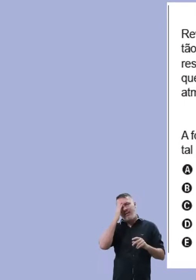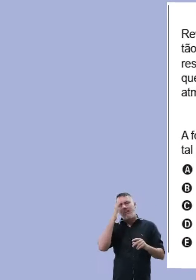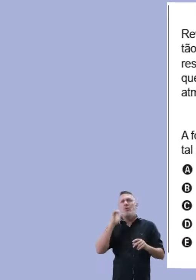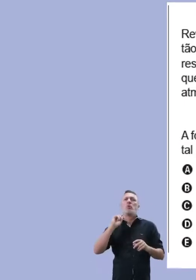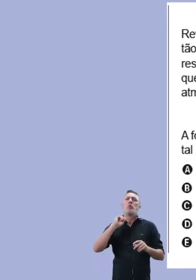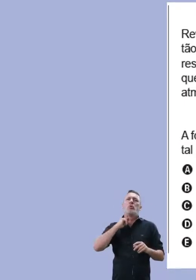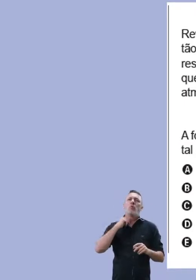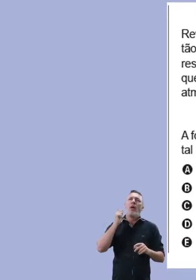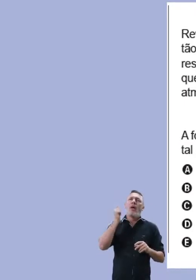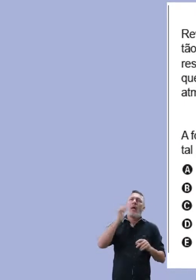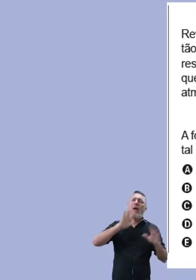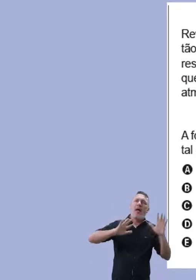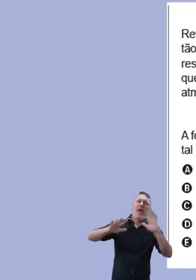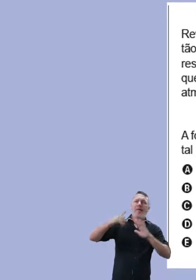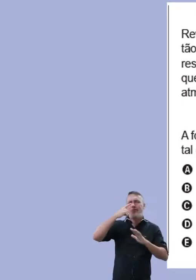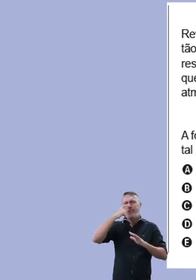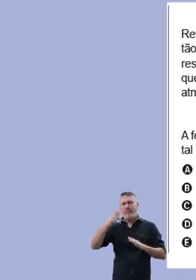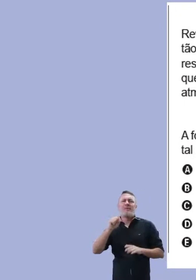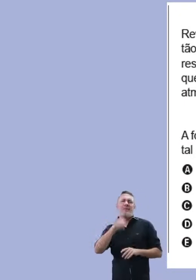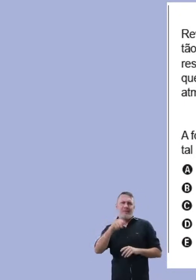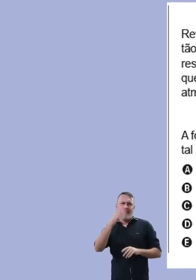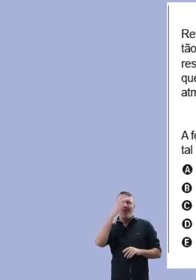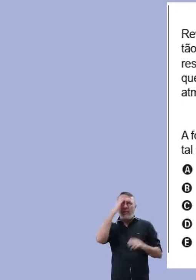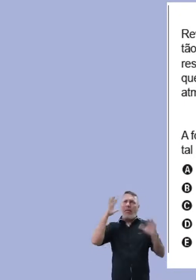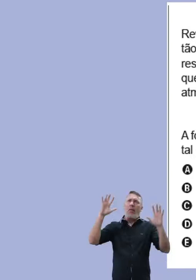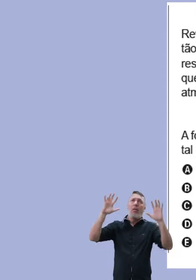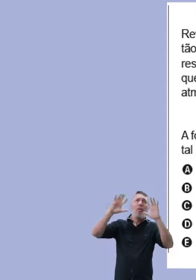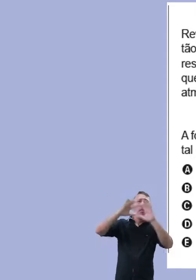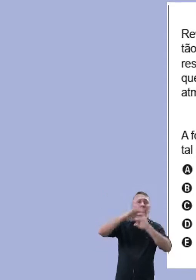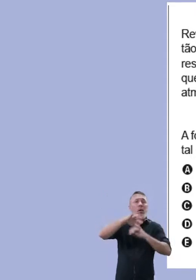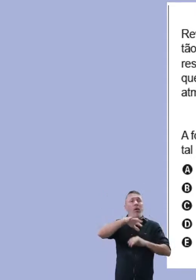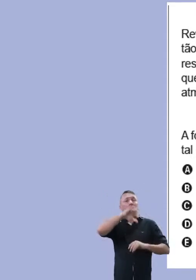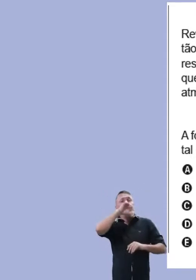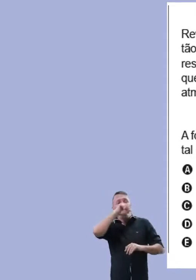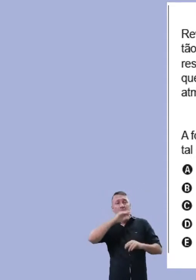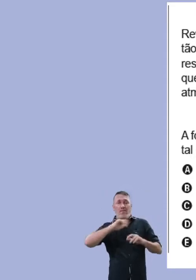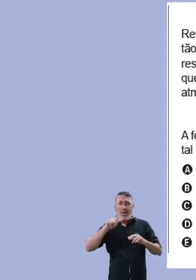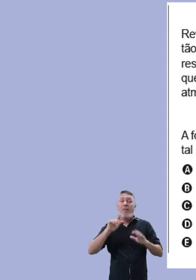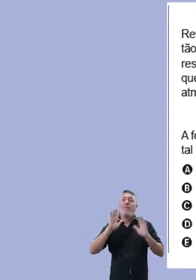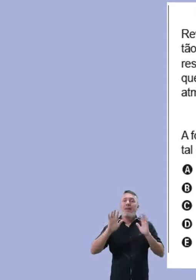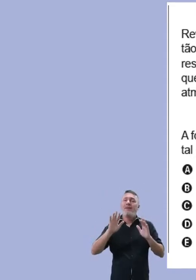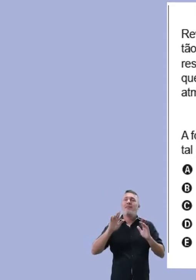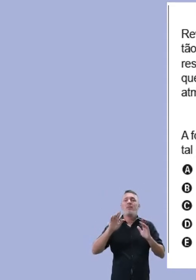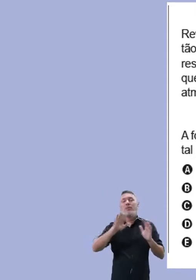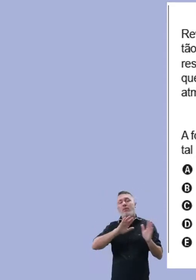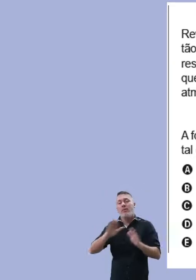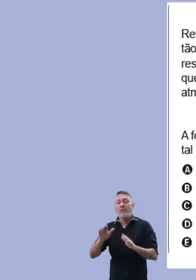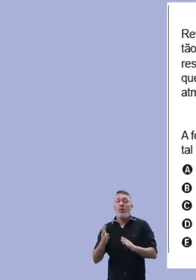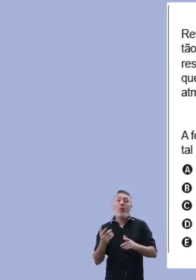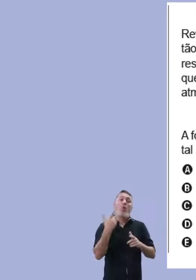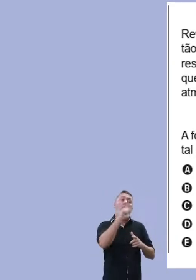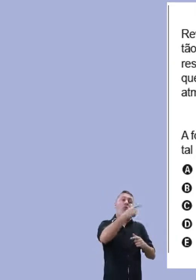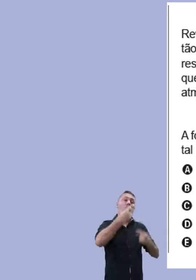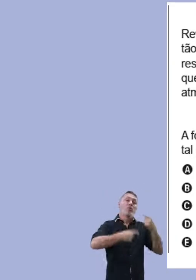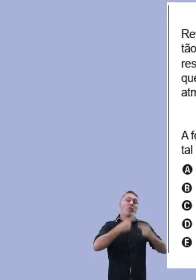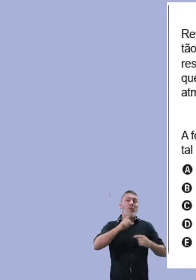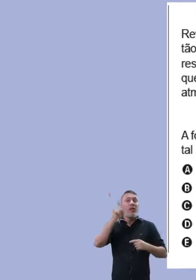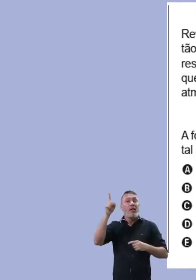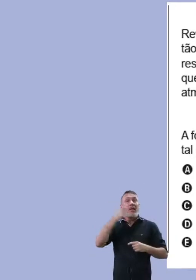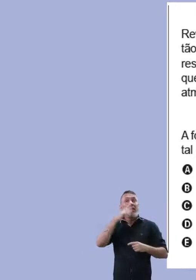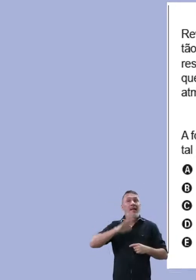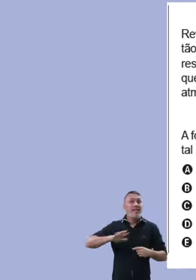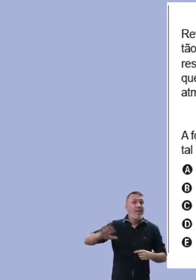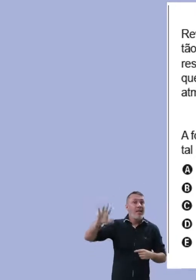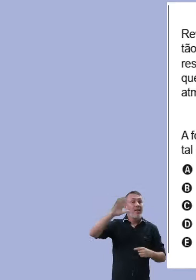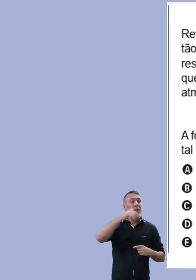da atmosfera é um dos problemas, eu não estou discutindo a poluição da atmosfera, mas carvão vegetal como fonte de